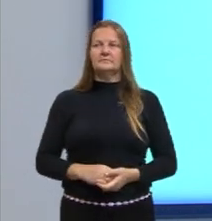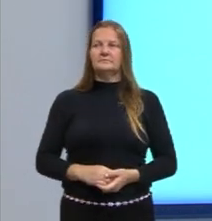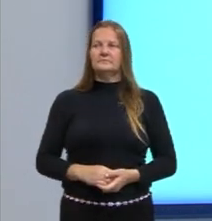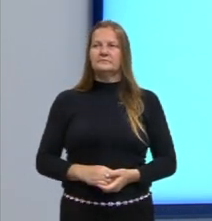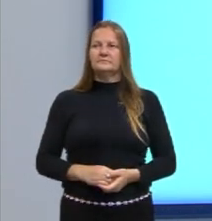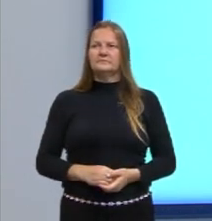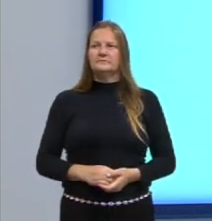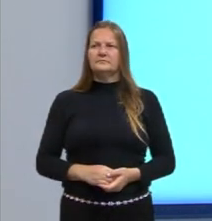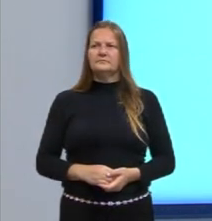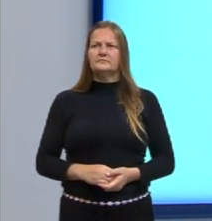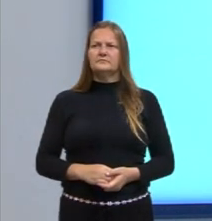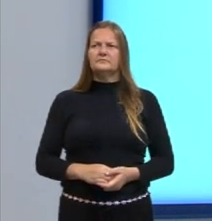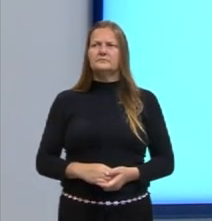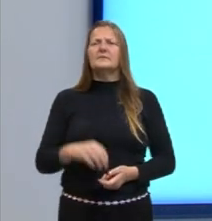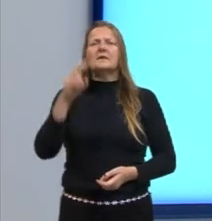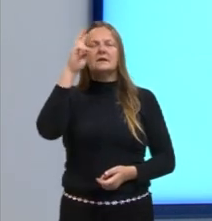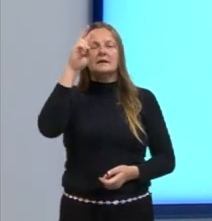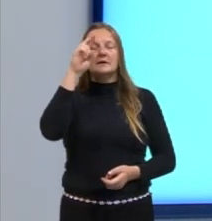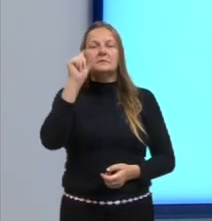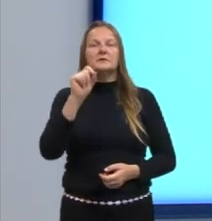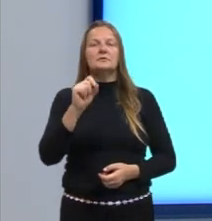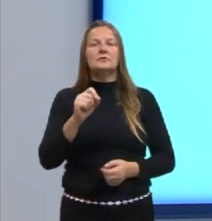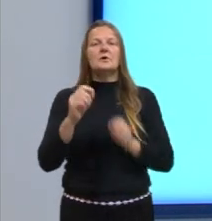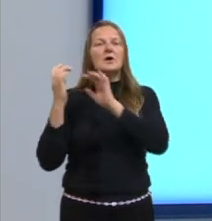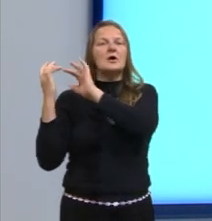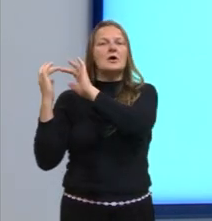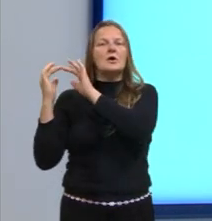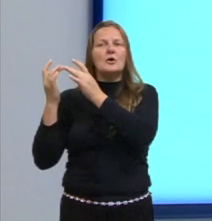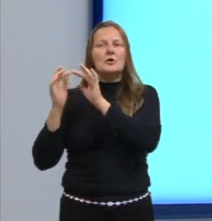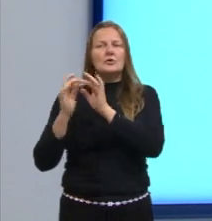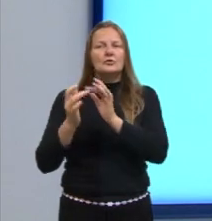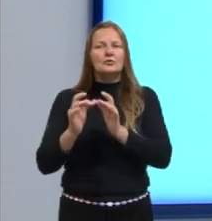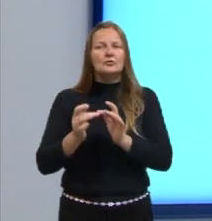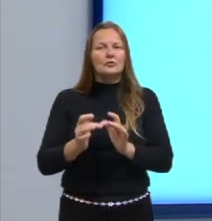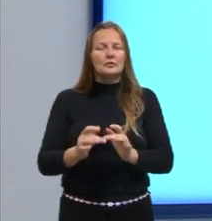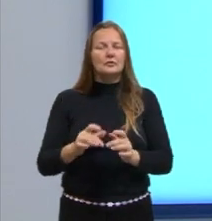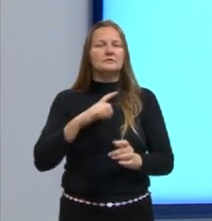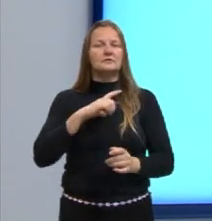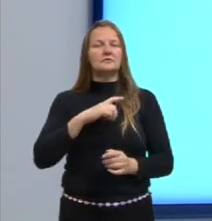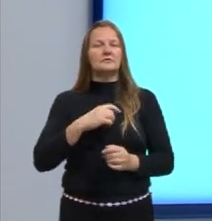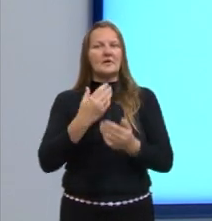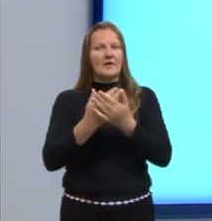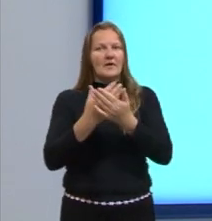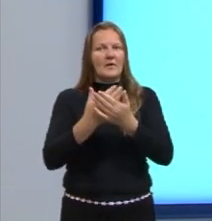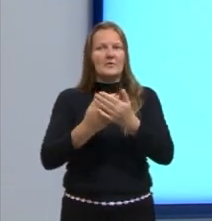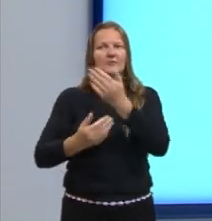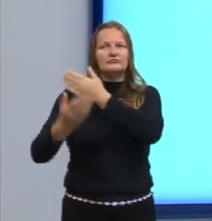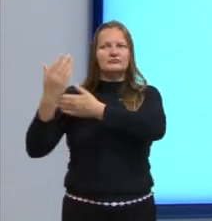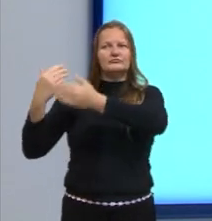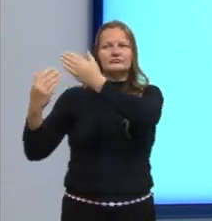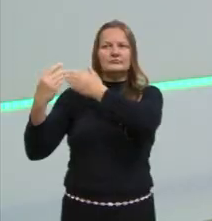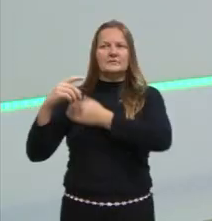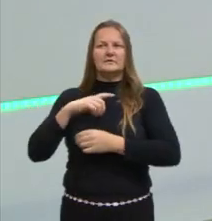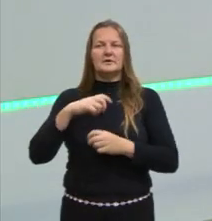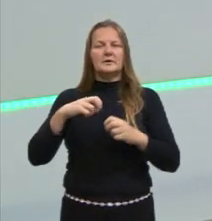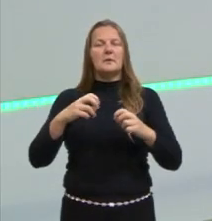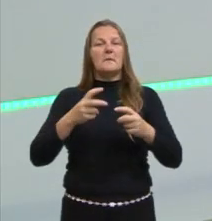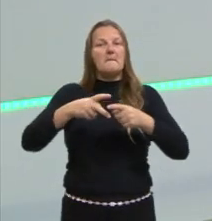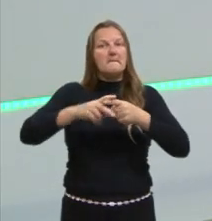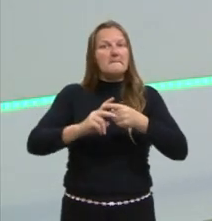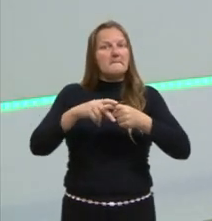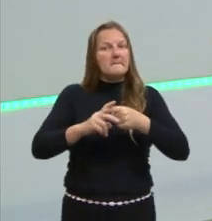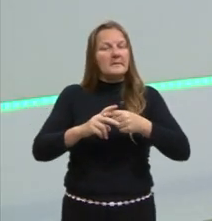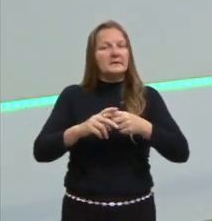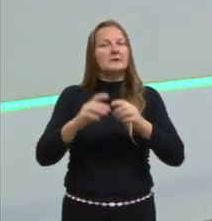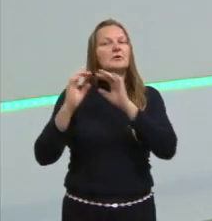bom lembrando então a física clássica né a gente pode recapitular das nossas aulas a gente teve então mecânica clássica que